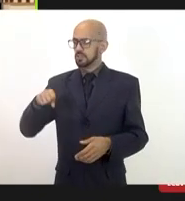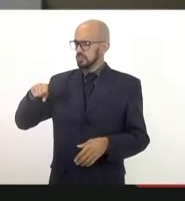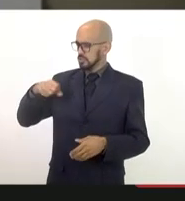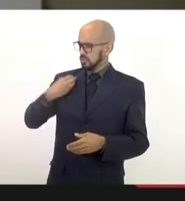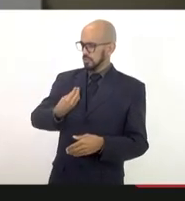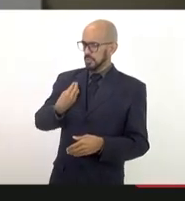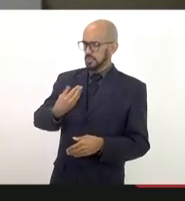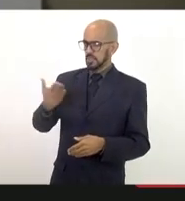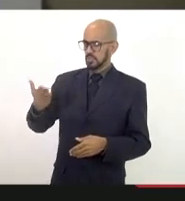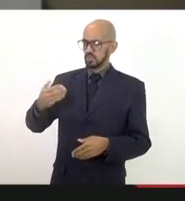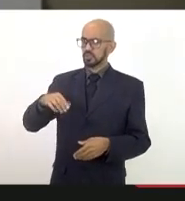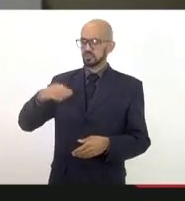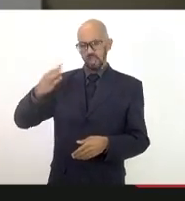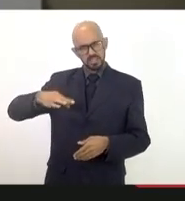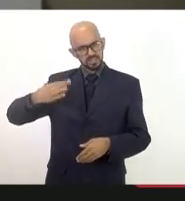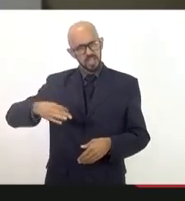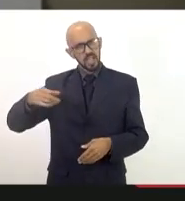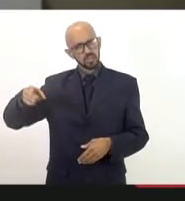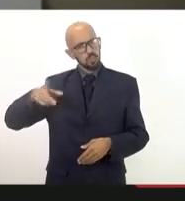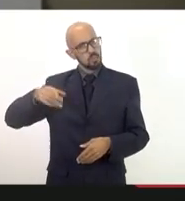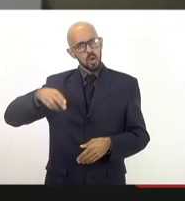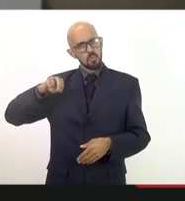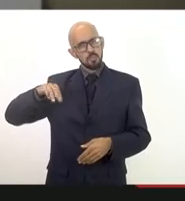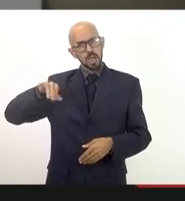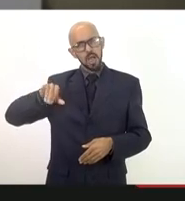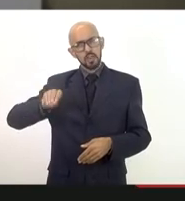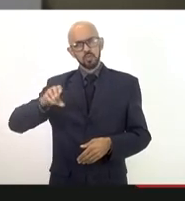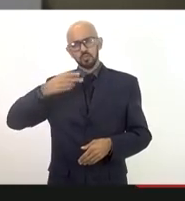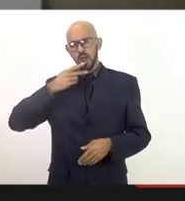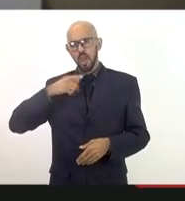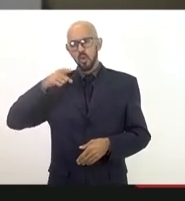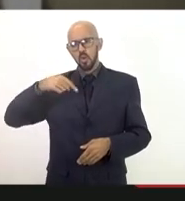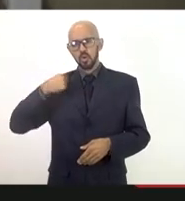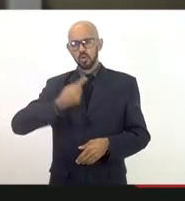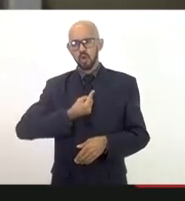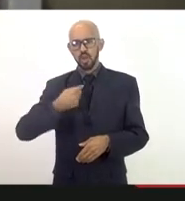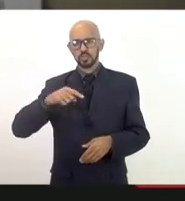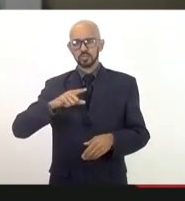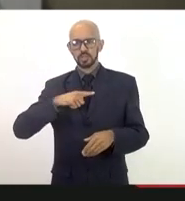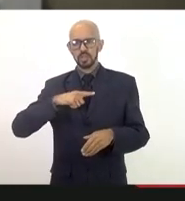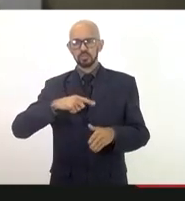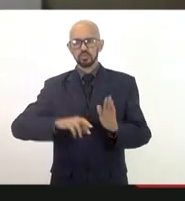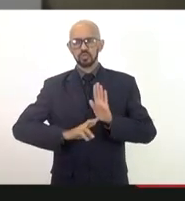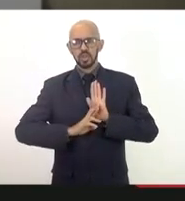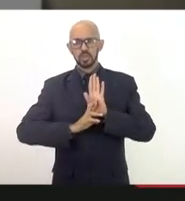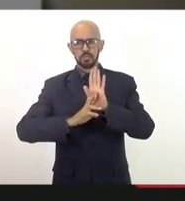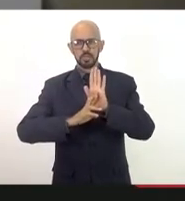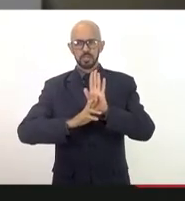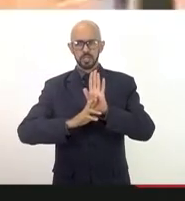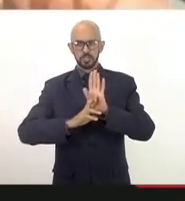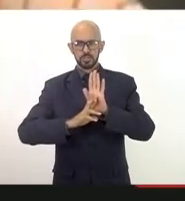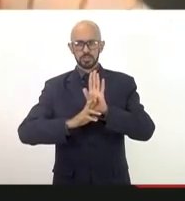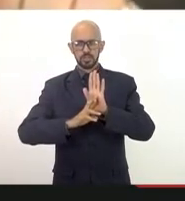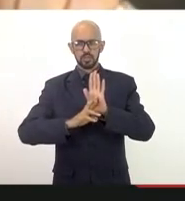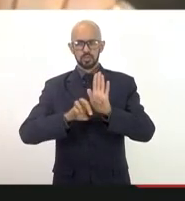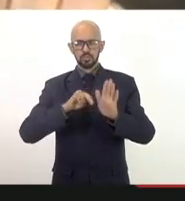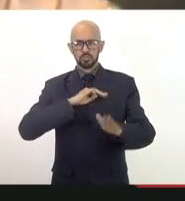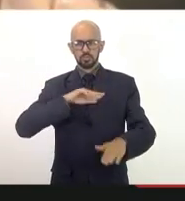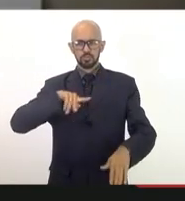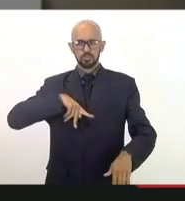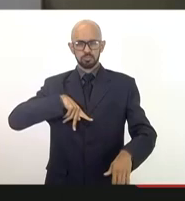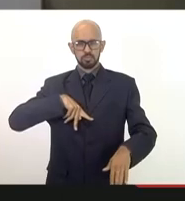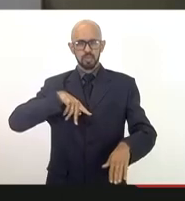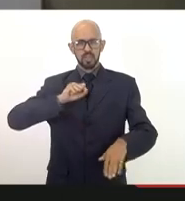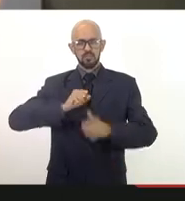É isso exatamente o que o Mário falou. A gente tem representação do Ministério Público na área da saúde em vários municípios